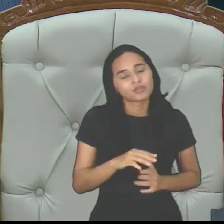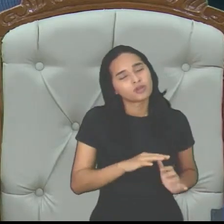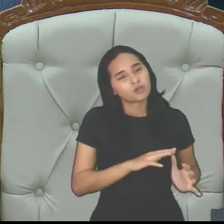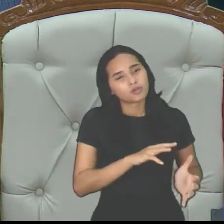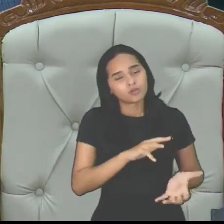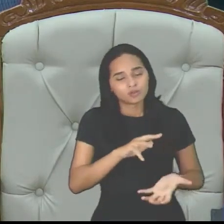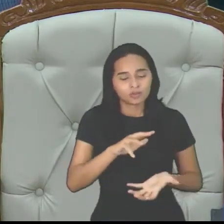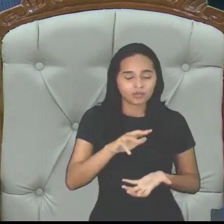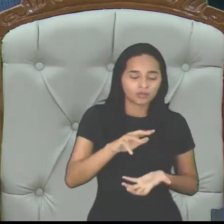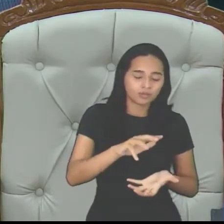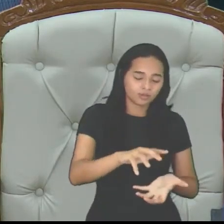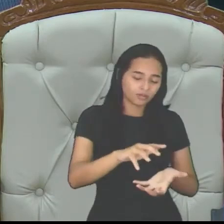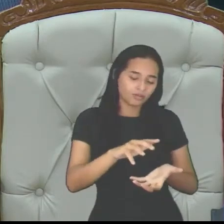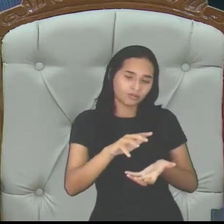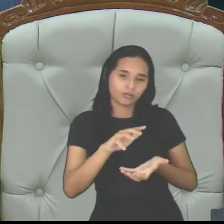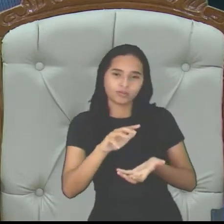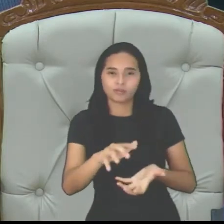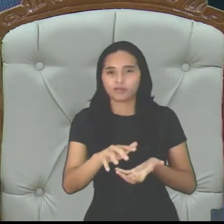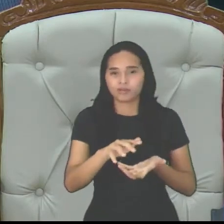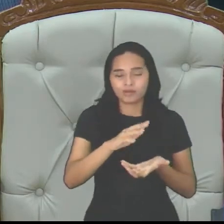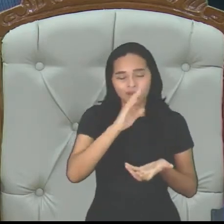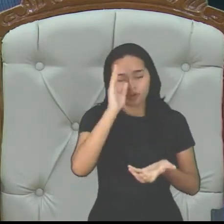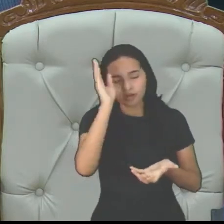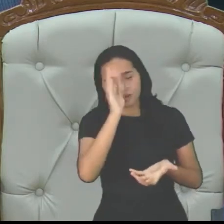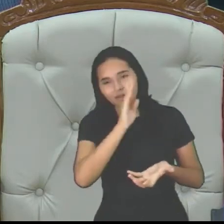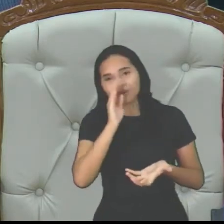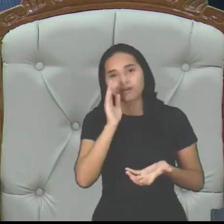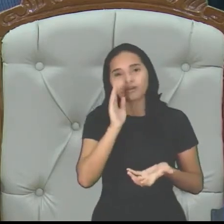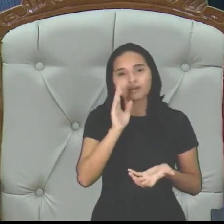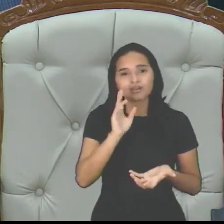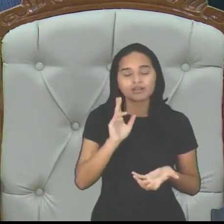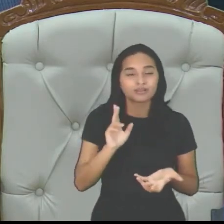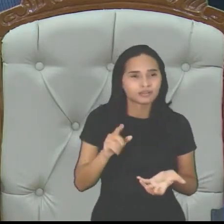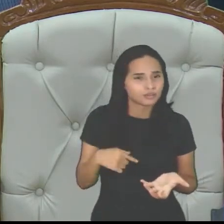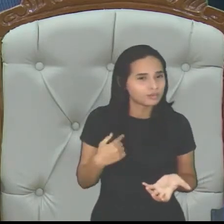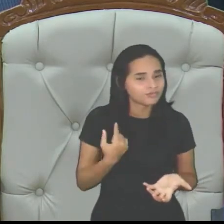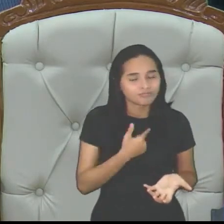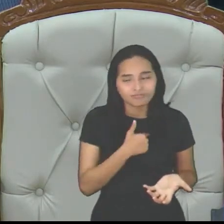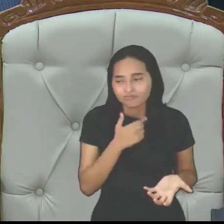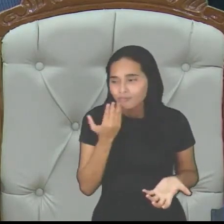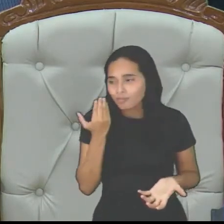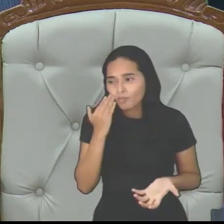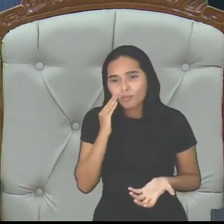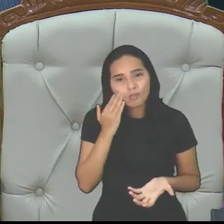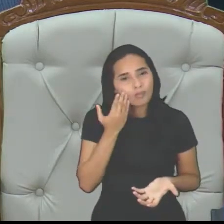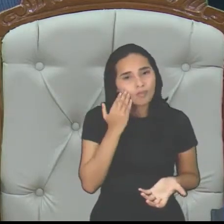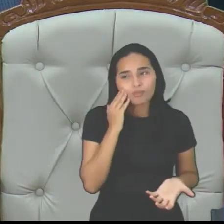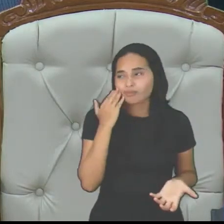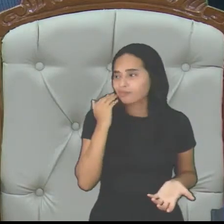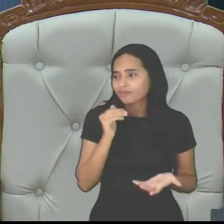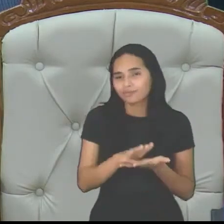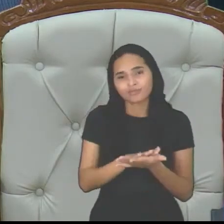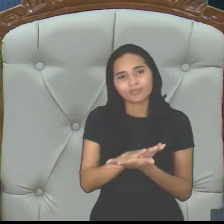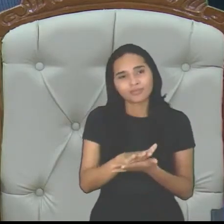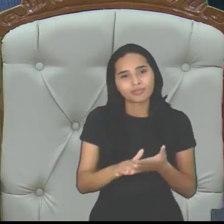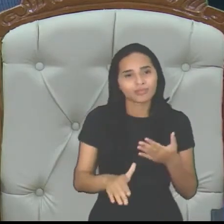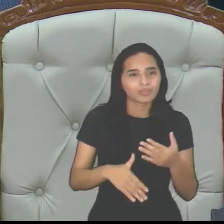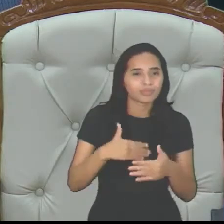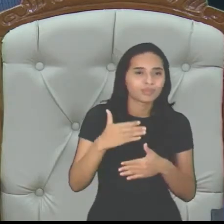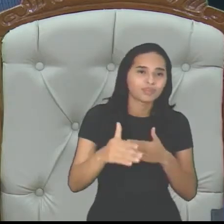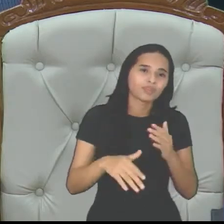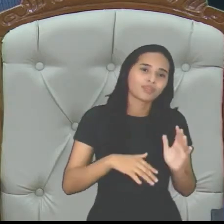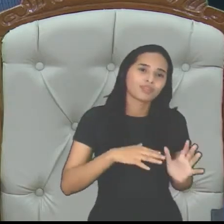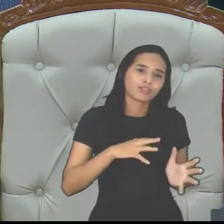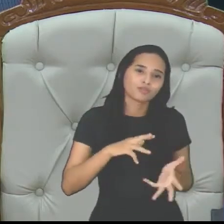cambaleia, irmãos. E nós não estamos entendendo quase que nada do processo global.